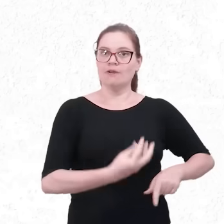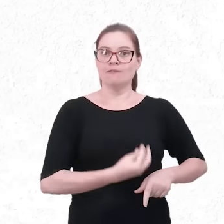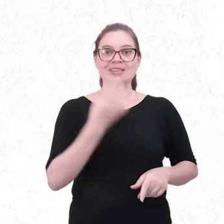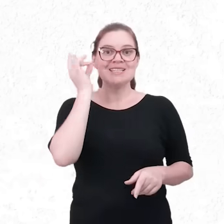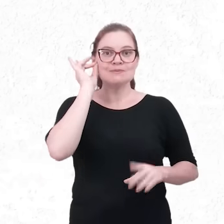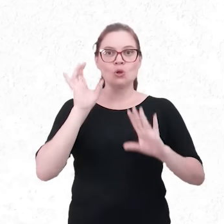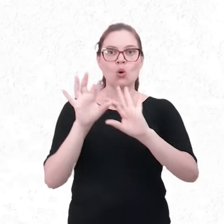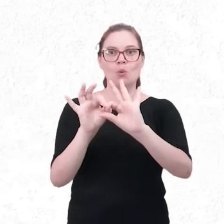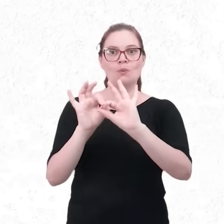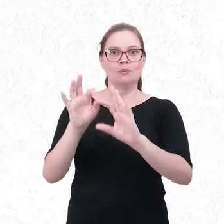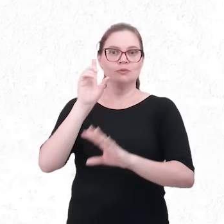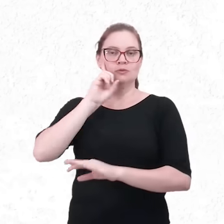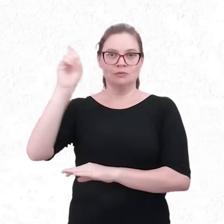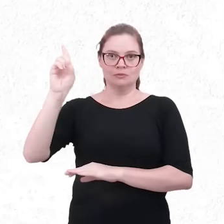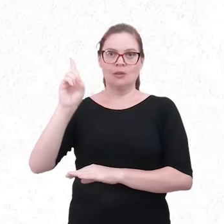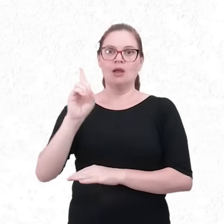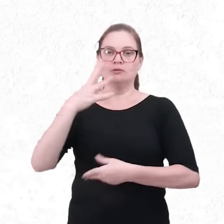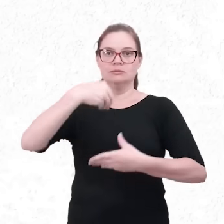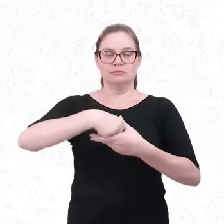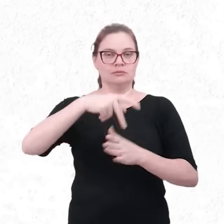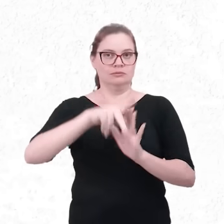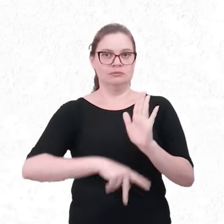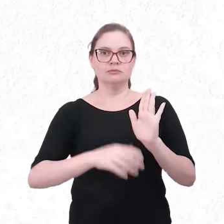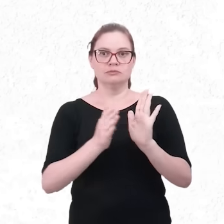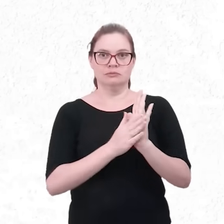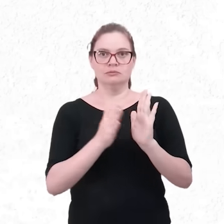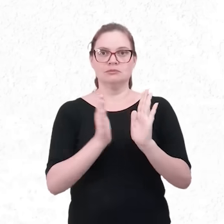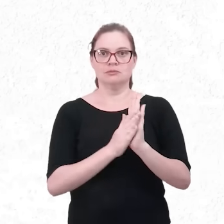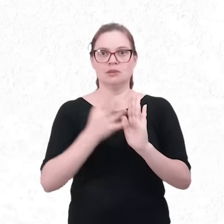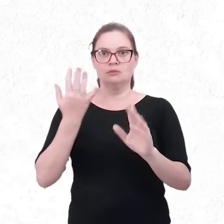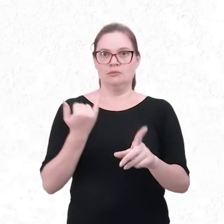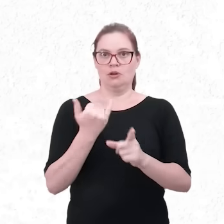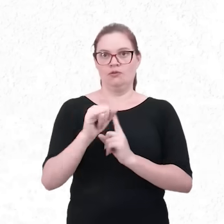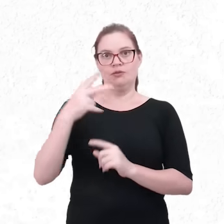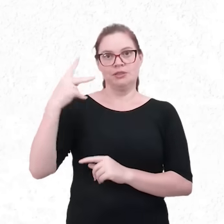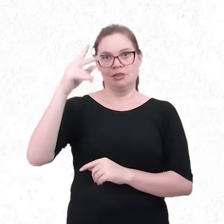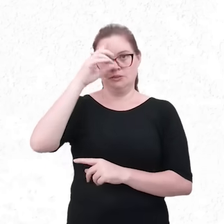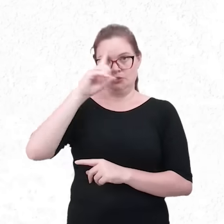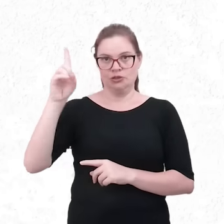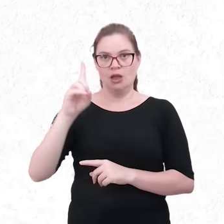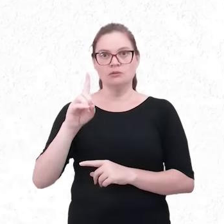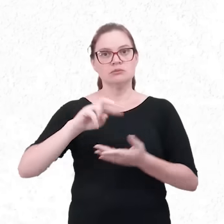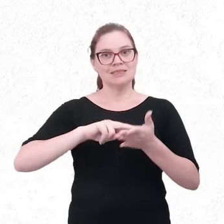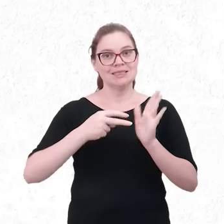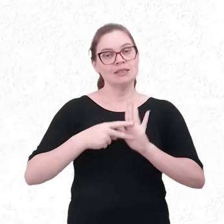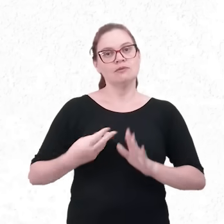vida espiritual dentro do plano profético de Deus.